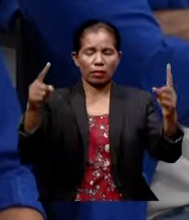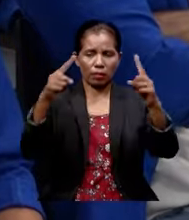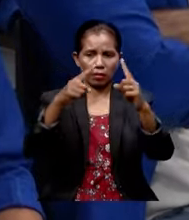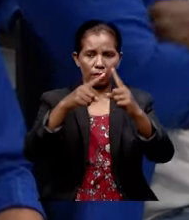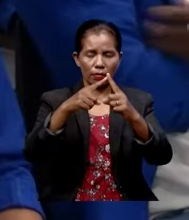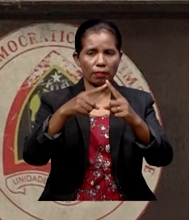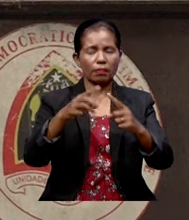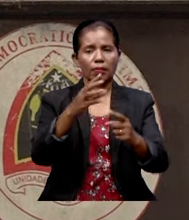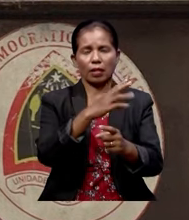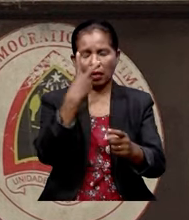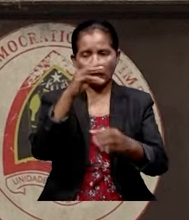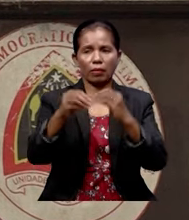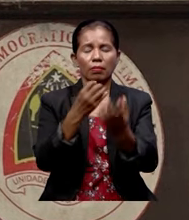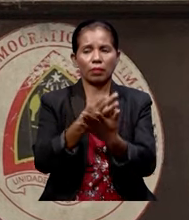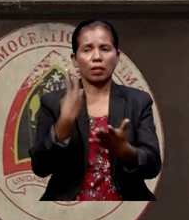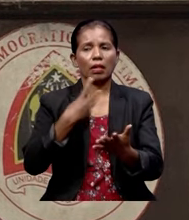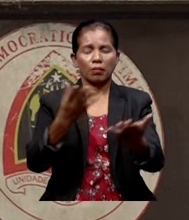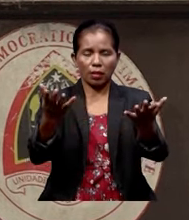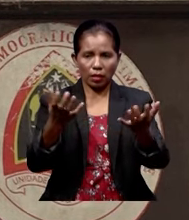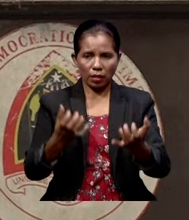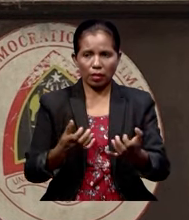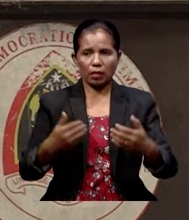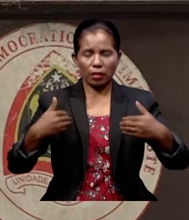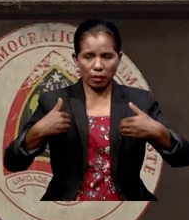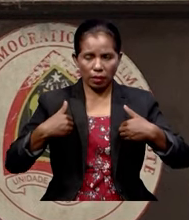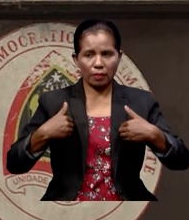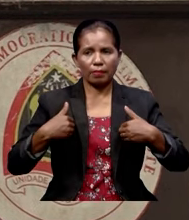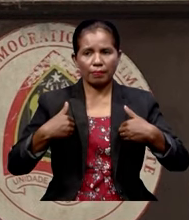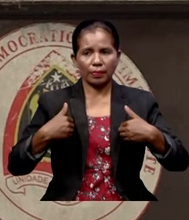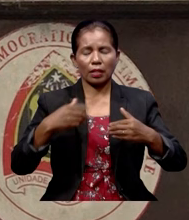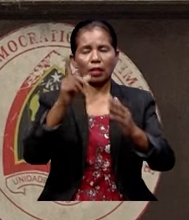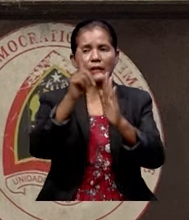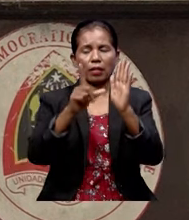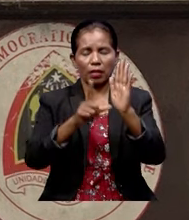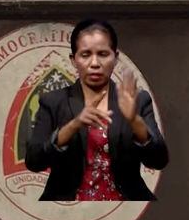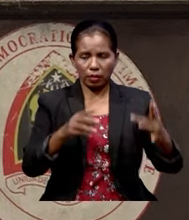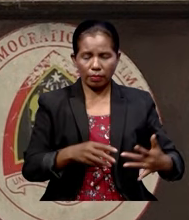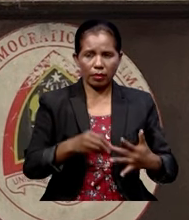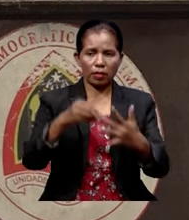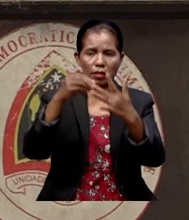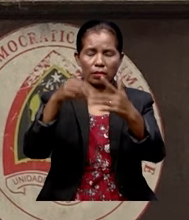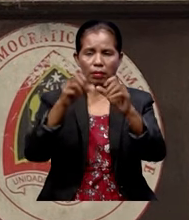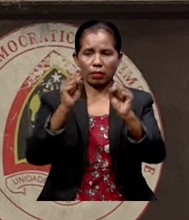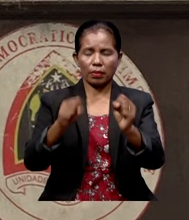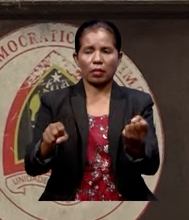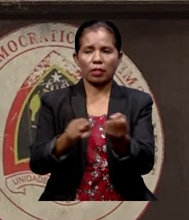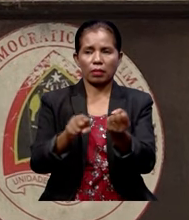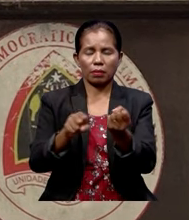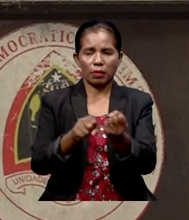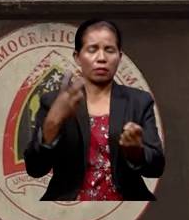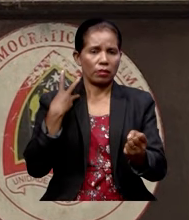small enterprises, a minha cara, e a nossa padrão específico, ira, Poliguera suporta a